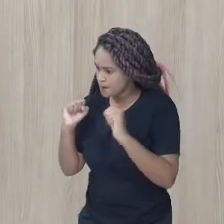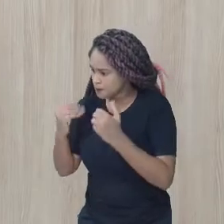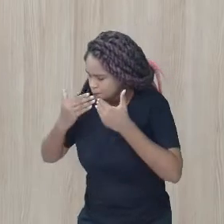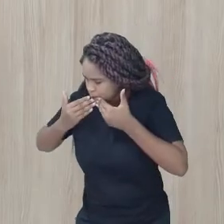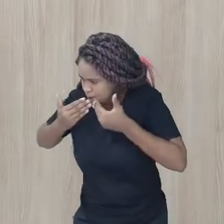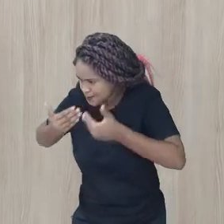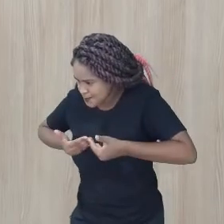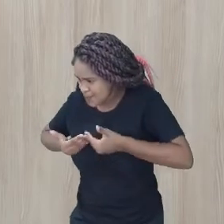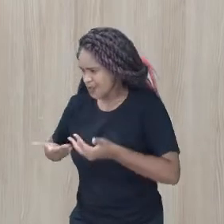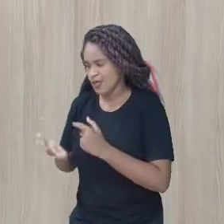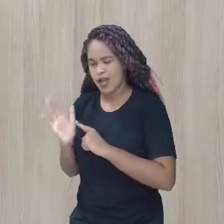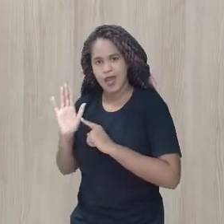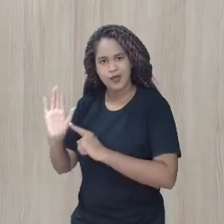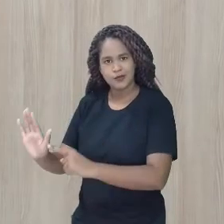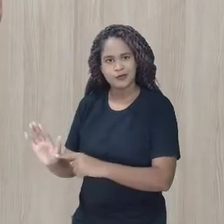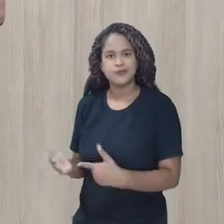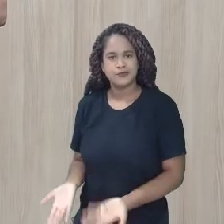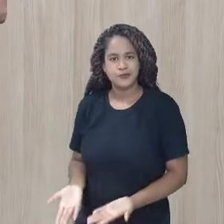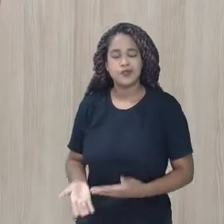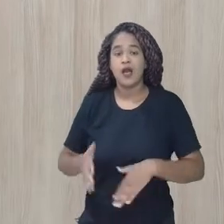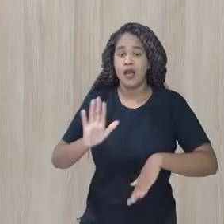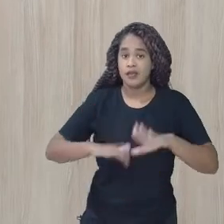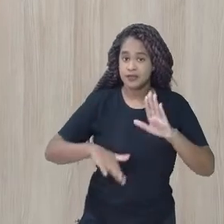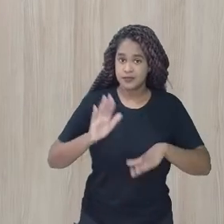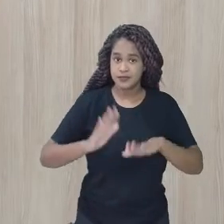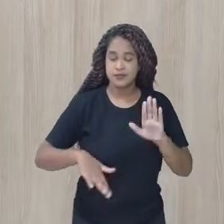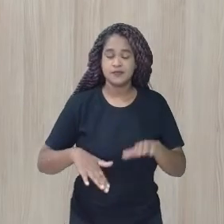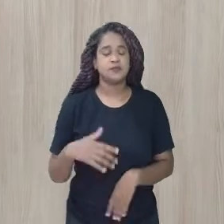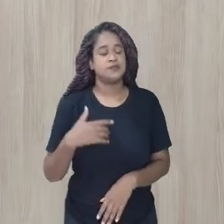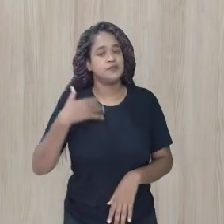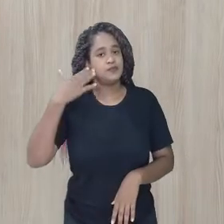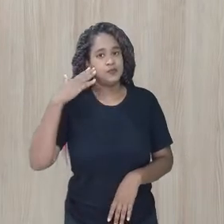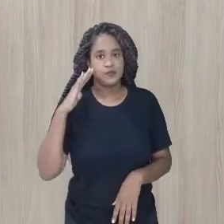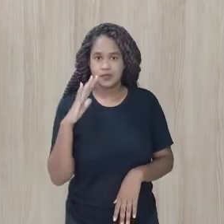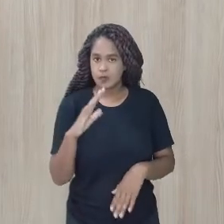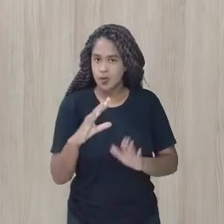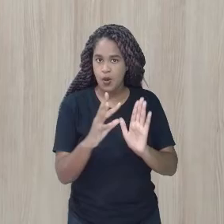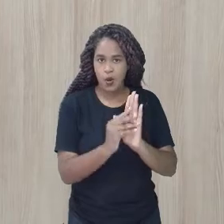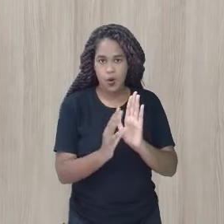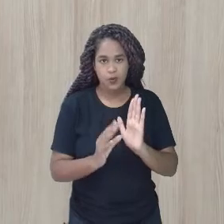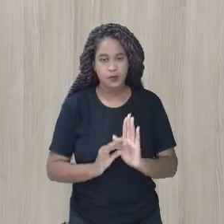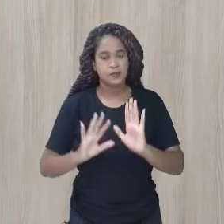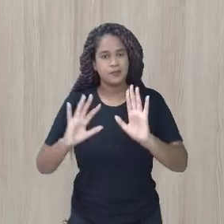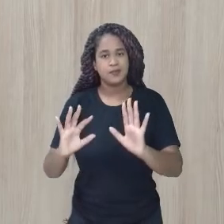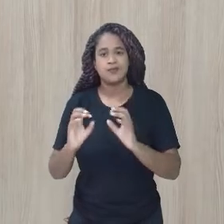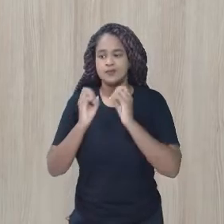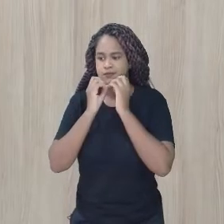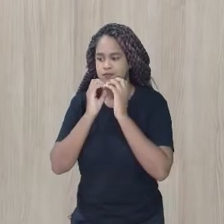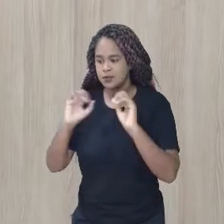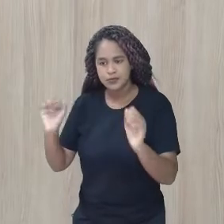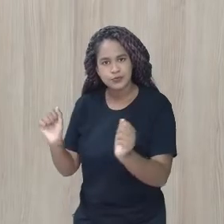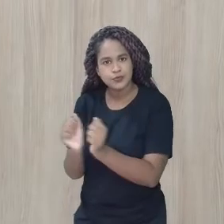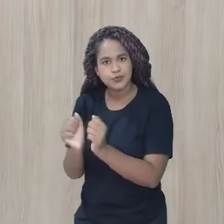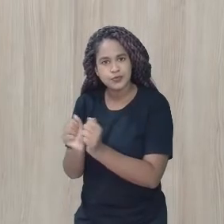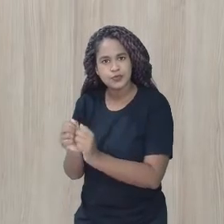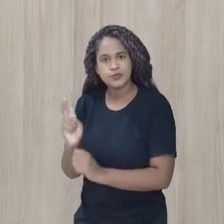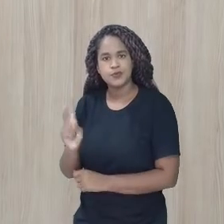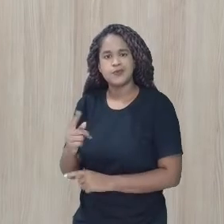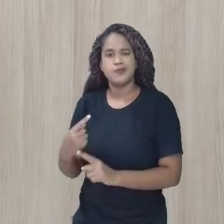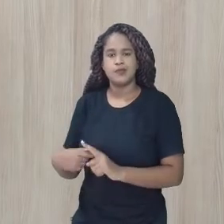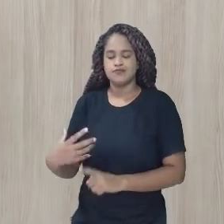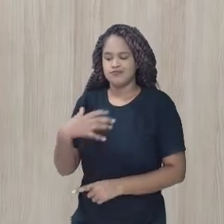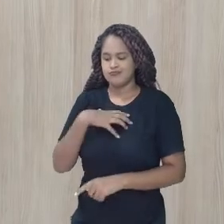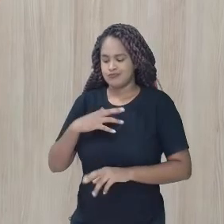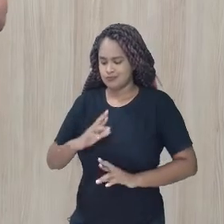mesmo muitas vezes não sabendo nem o conteúdo, mas o fato de estar perto já faz a diferença. Então, fica a